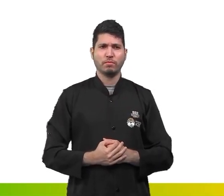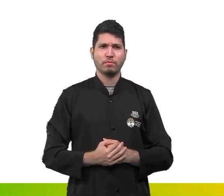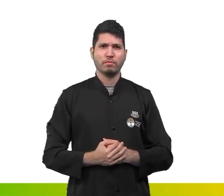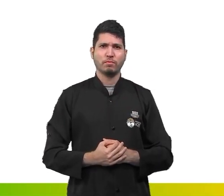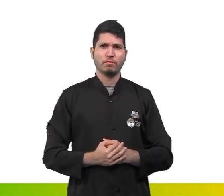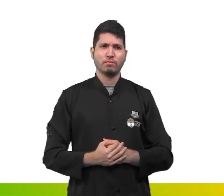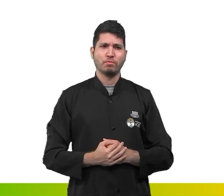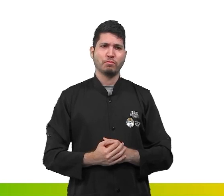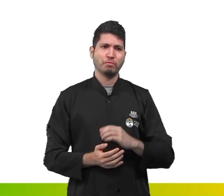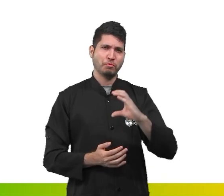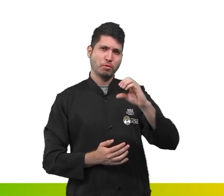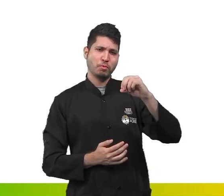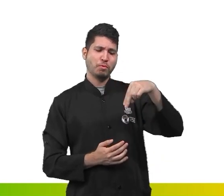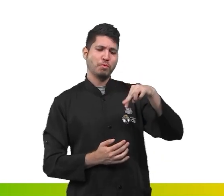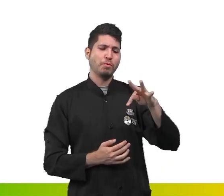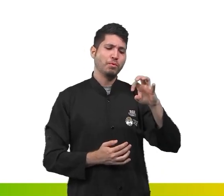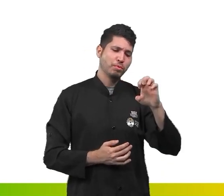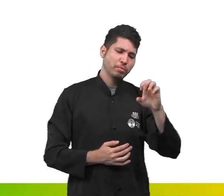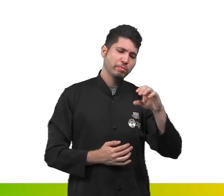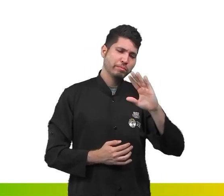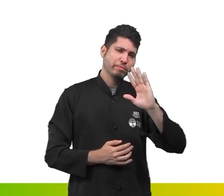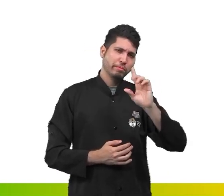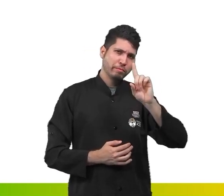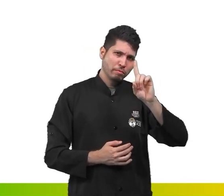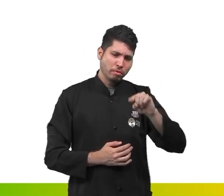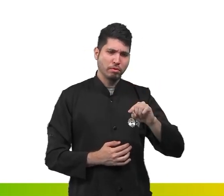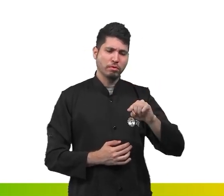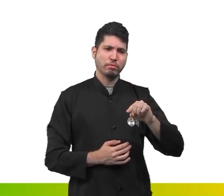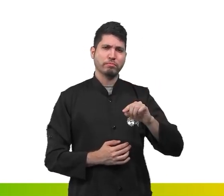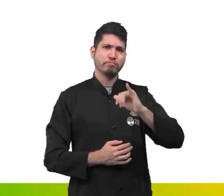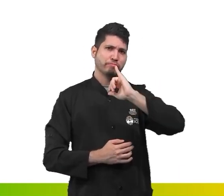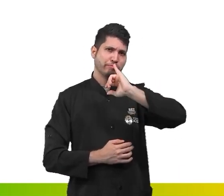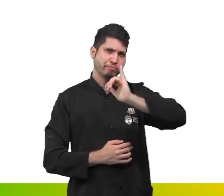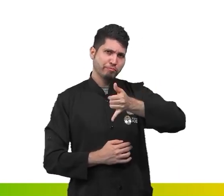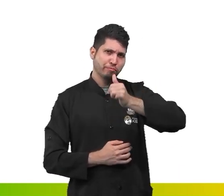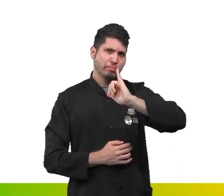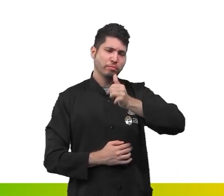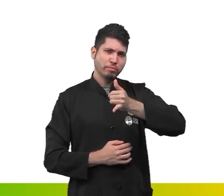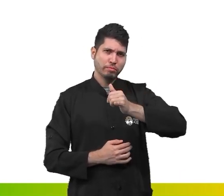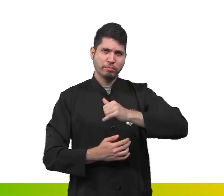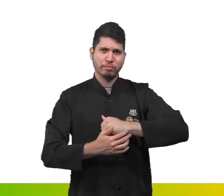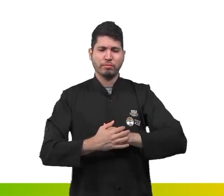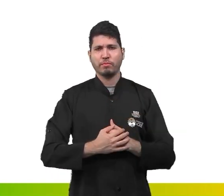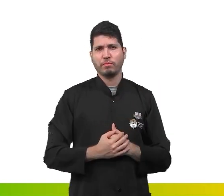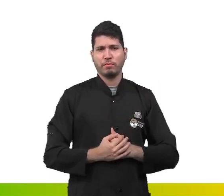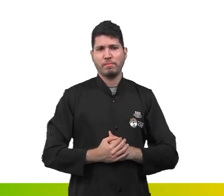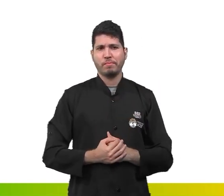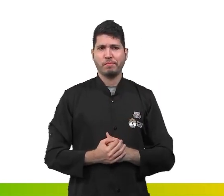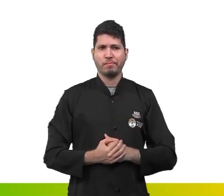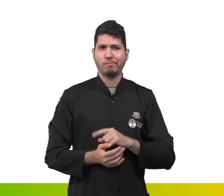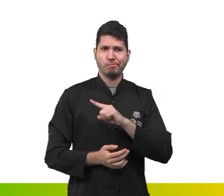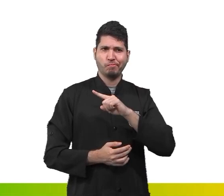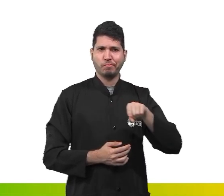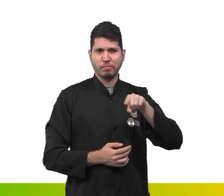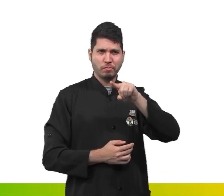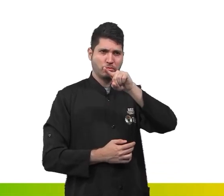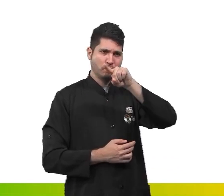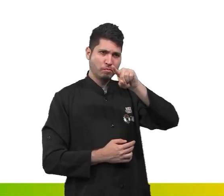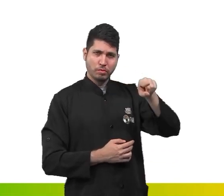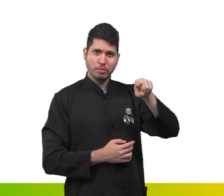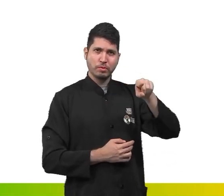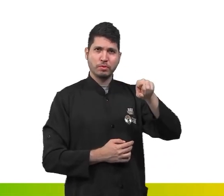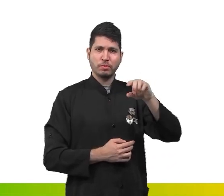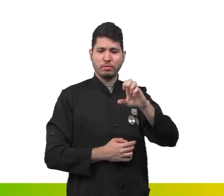narrativo. Editorial, tem opinião? Tá, mas e aí qual a finalidade? É informar? Então, corta-se